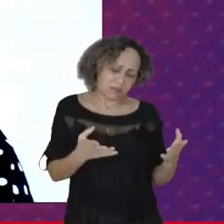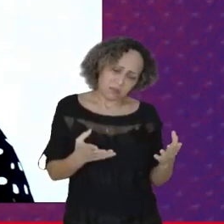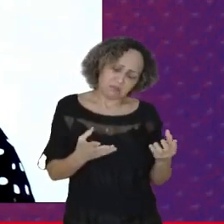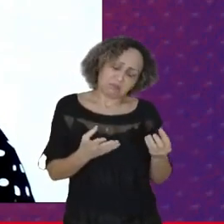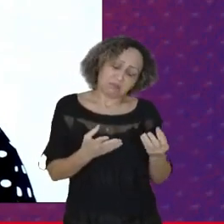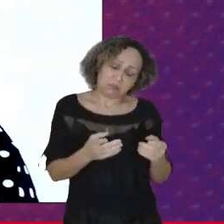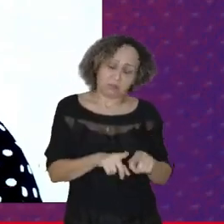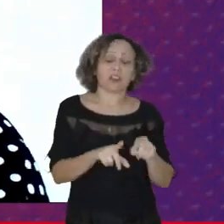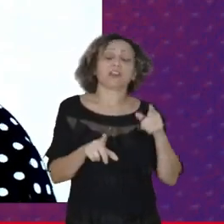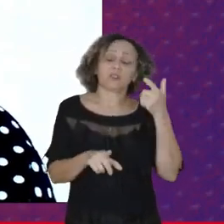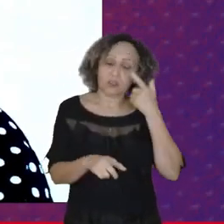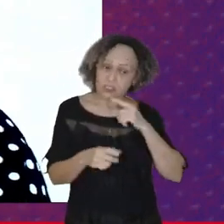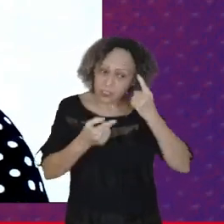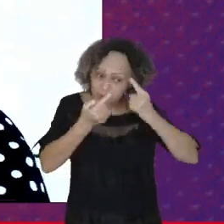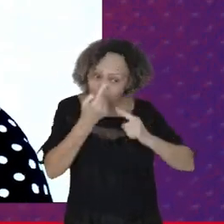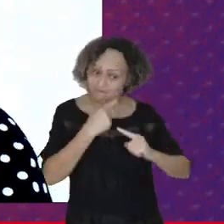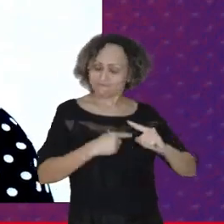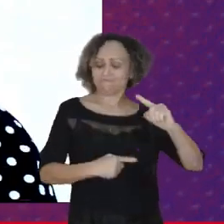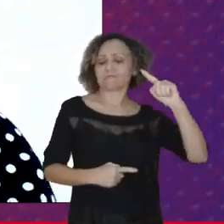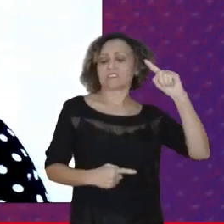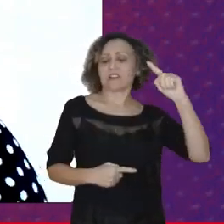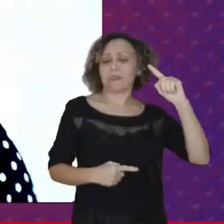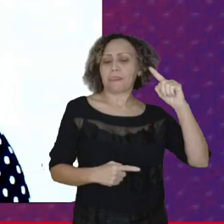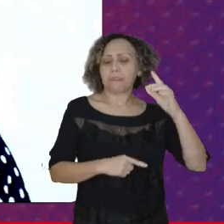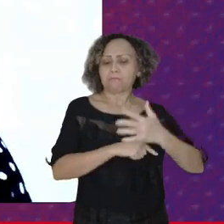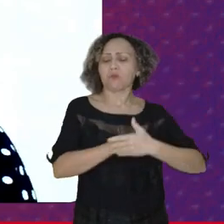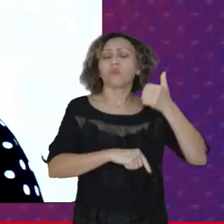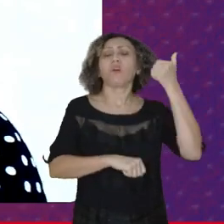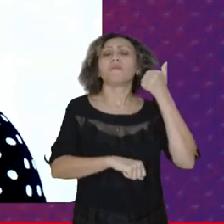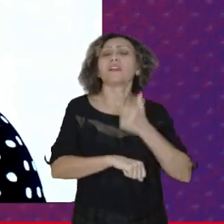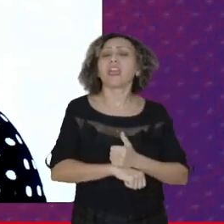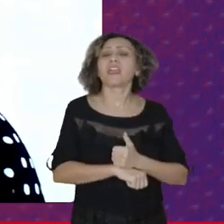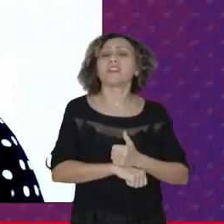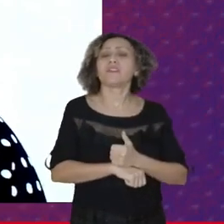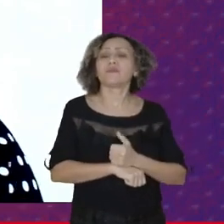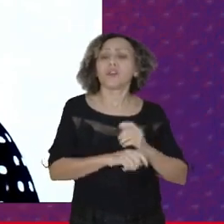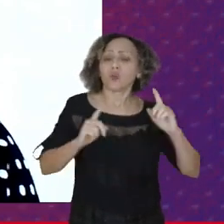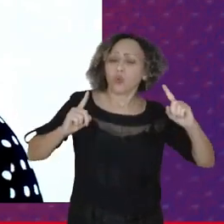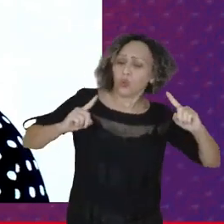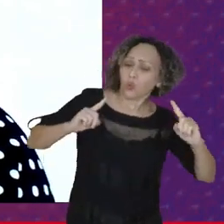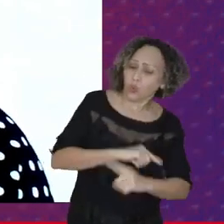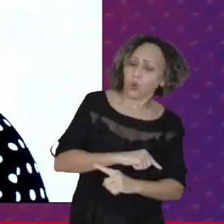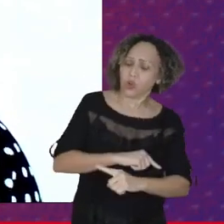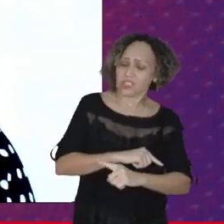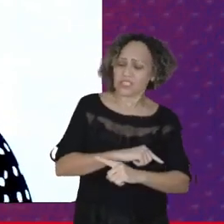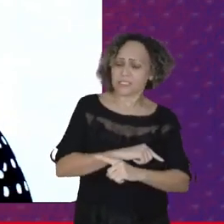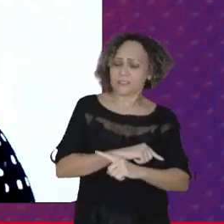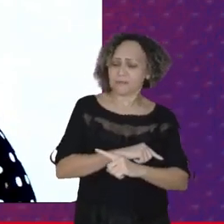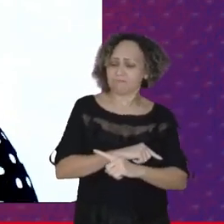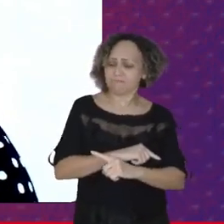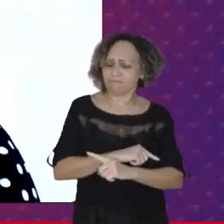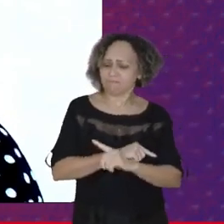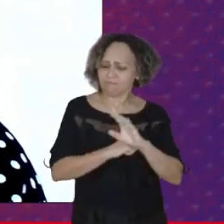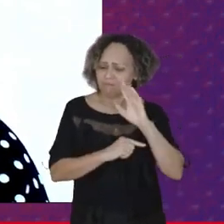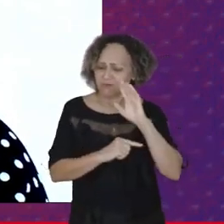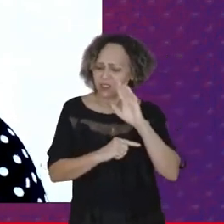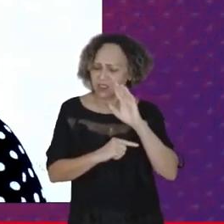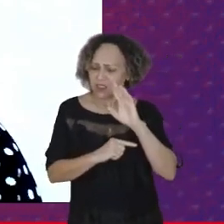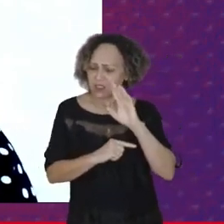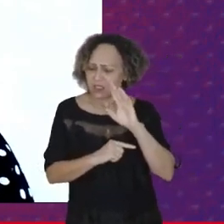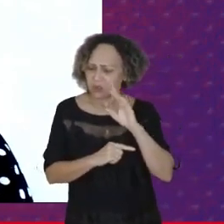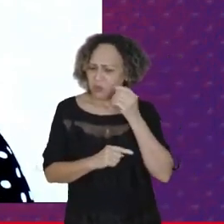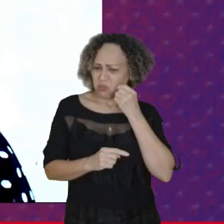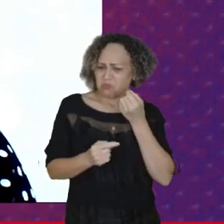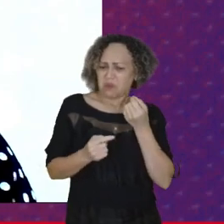mas avançava. Então, o golpe foi contra uma visão de uma política pública